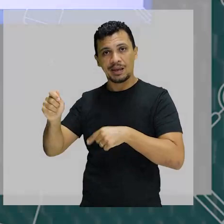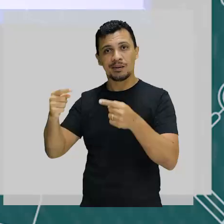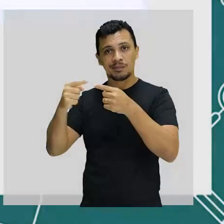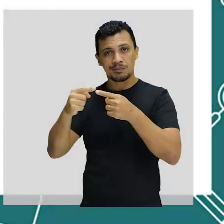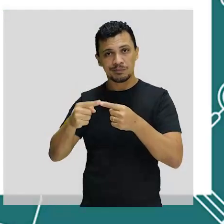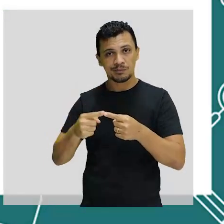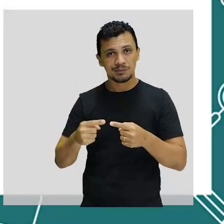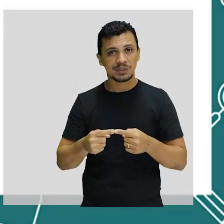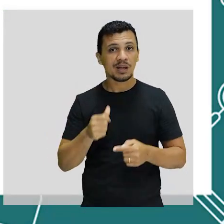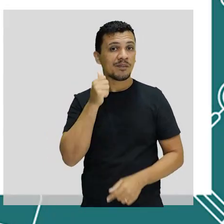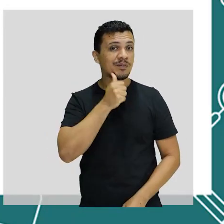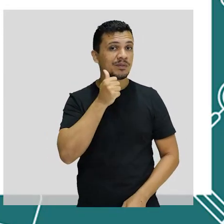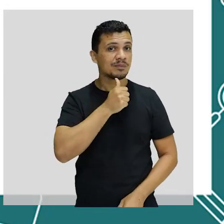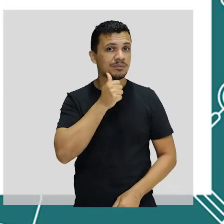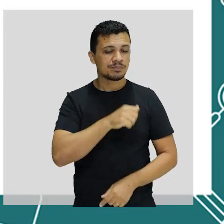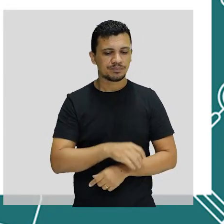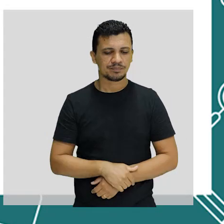femininas.